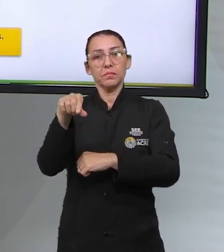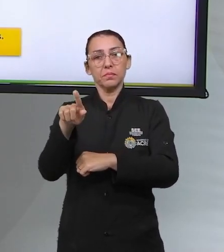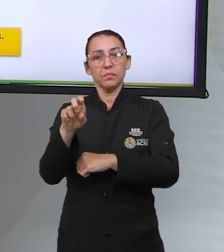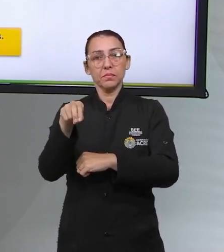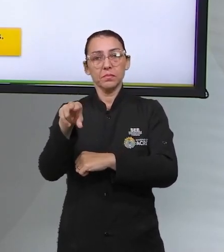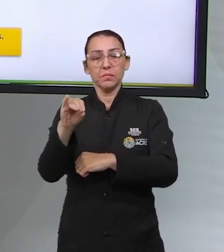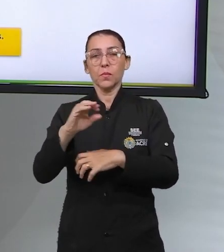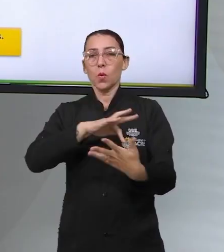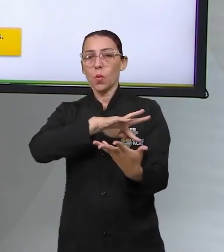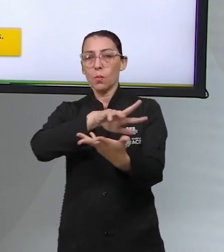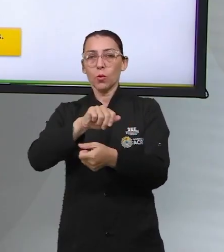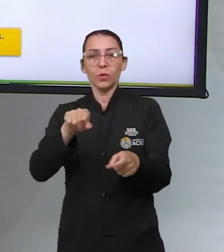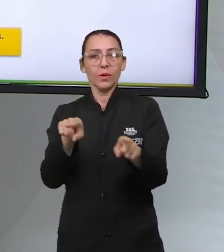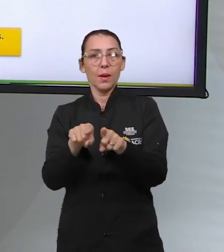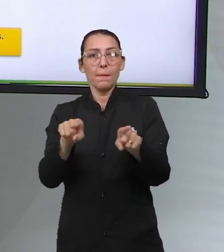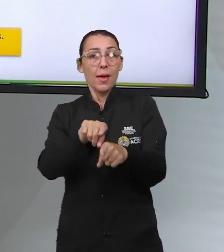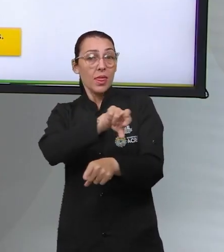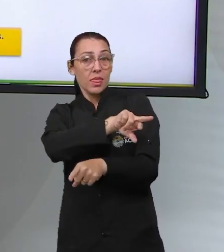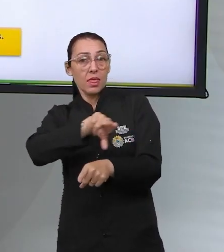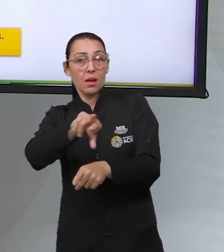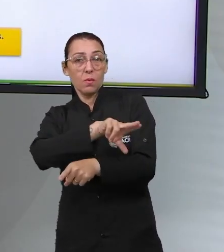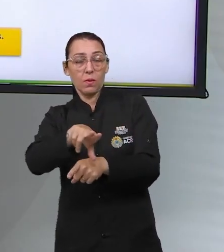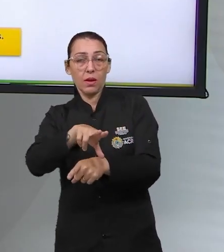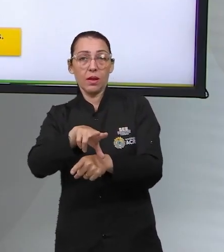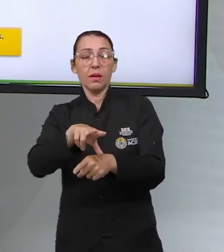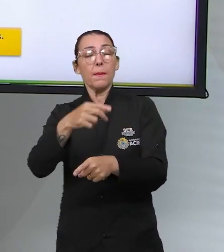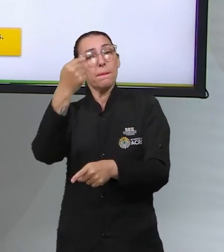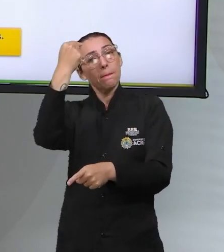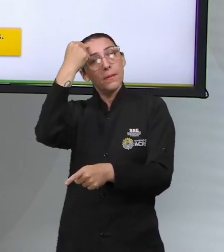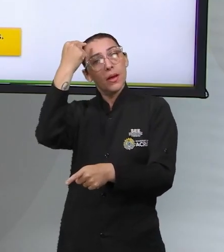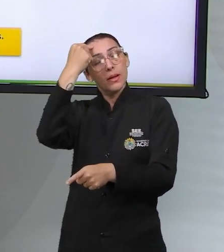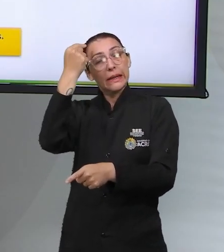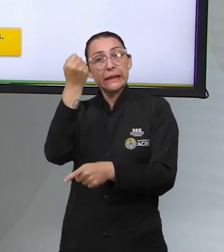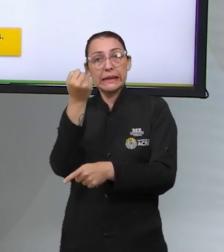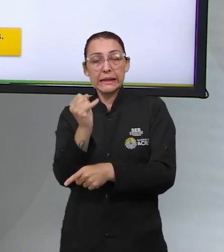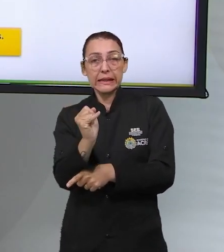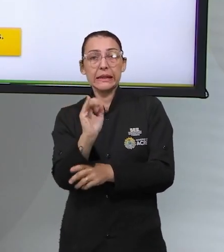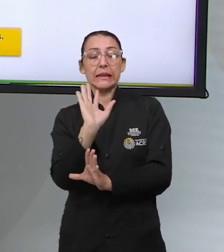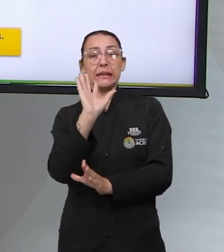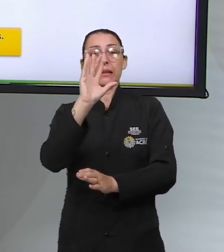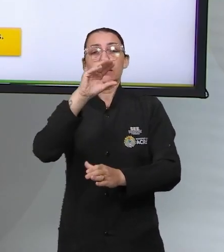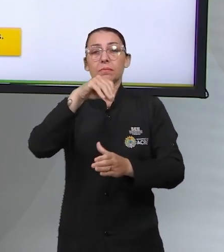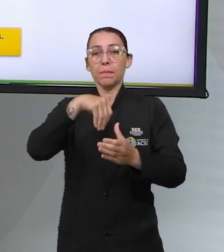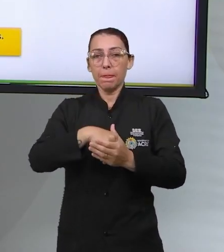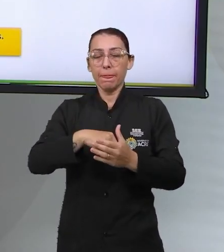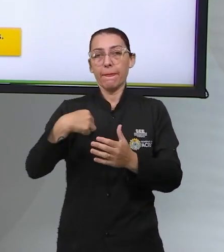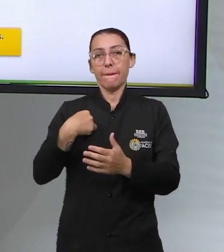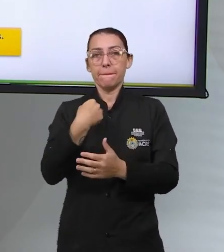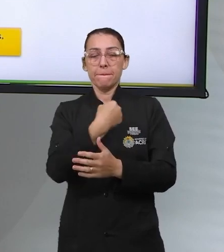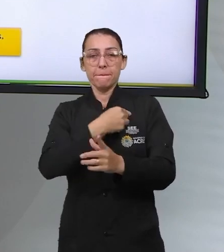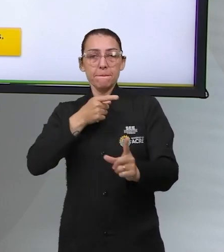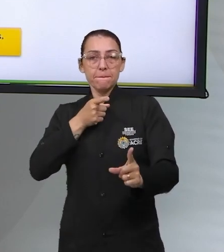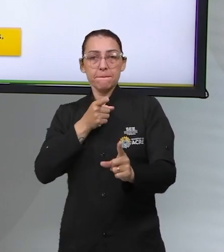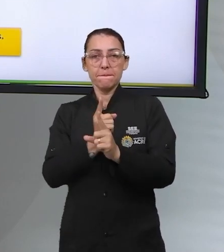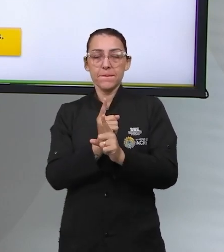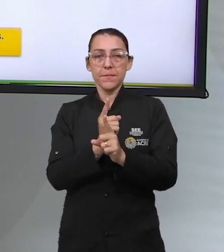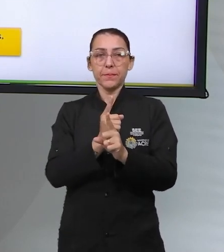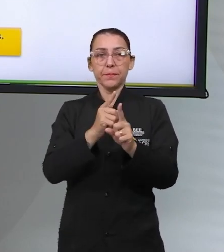ele também não é homogêneo. Então pensem o seguinte: se internamente nós